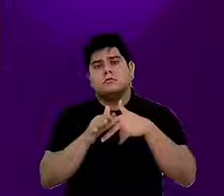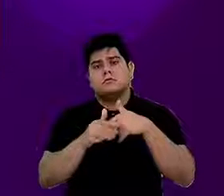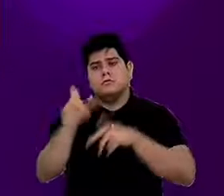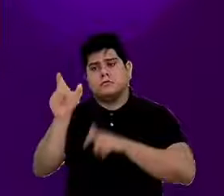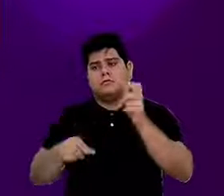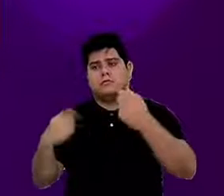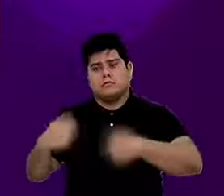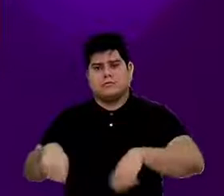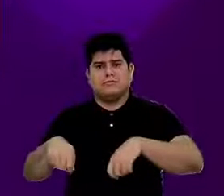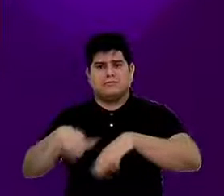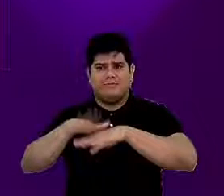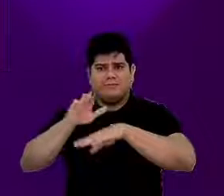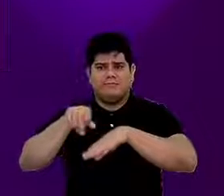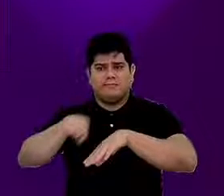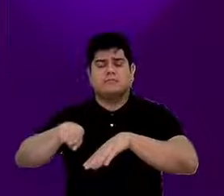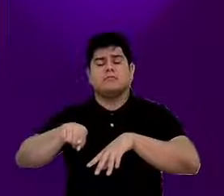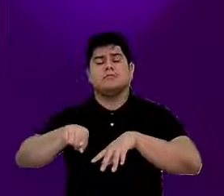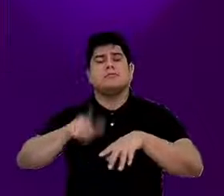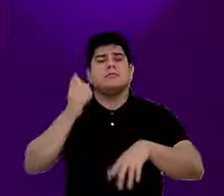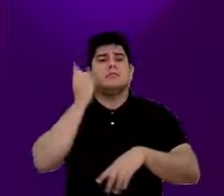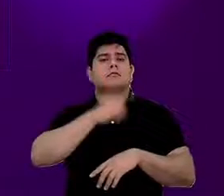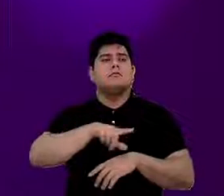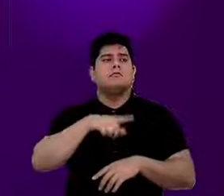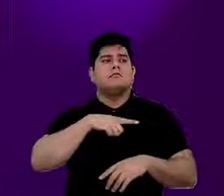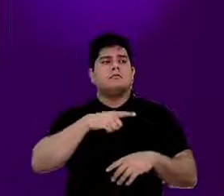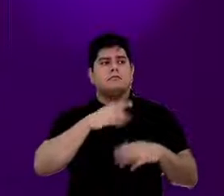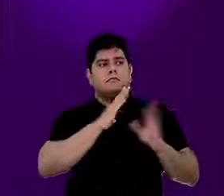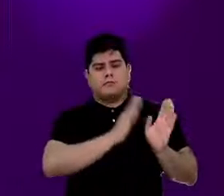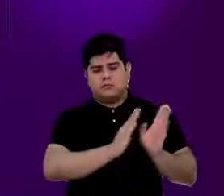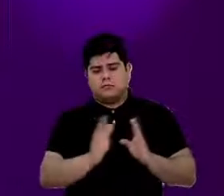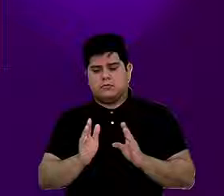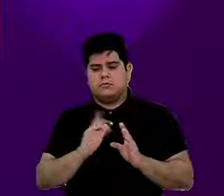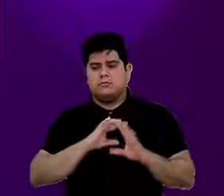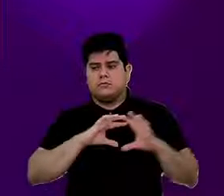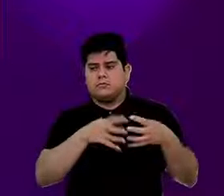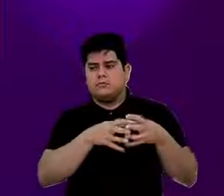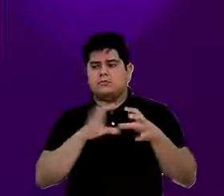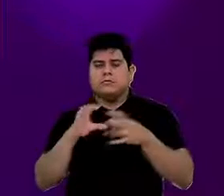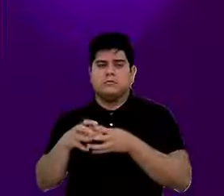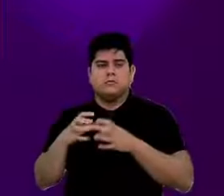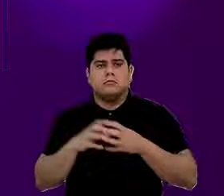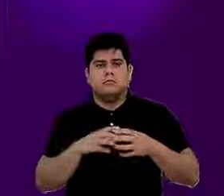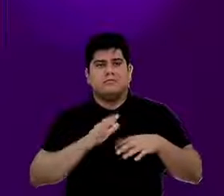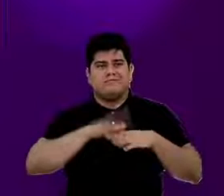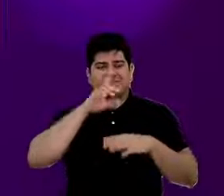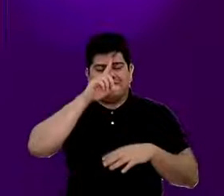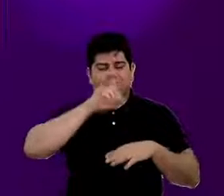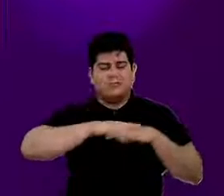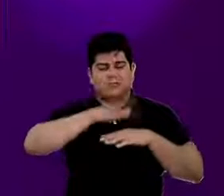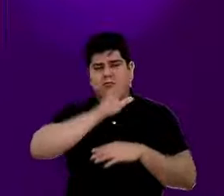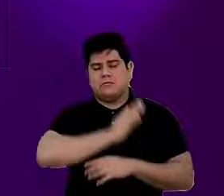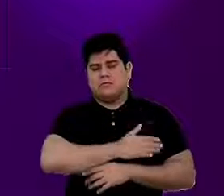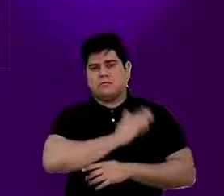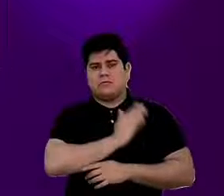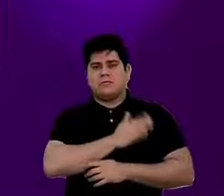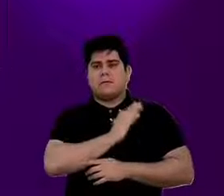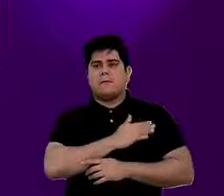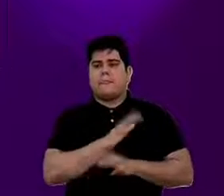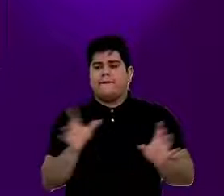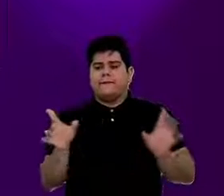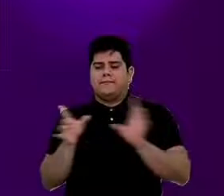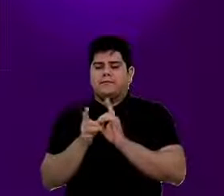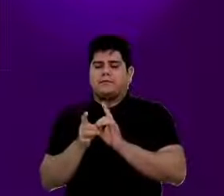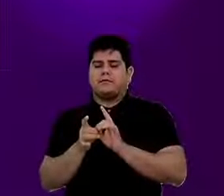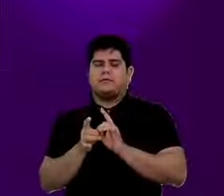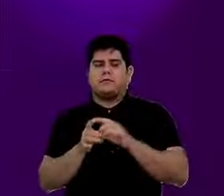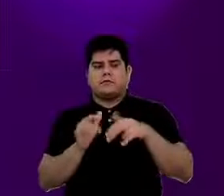mais precisam. A gente consegue segmentar o grupo de pacientes de maior risco cardiovascular e integrar isso